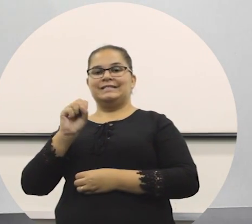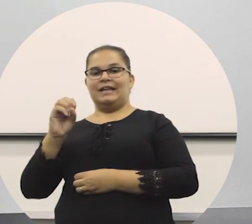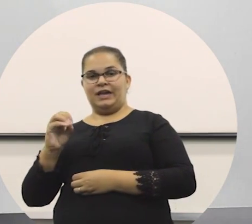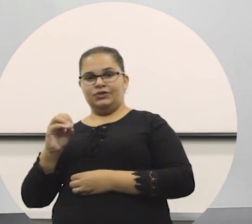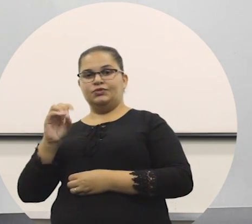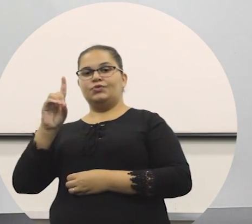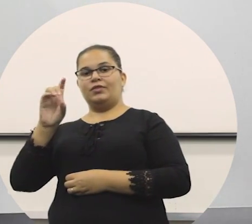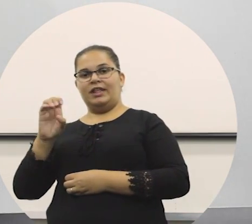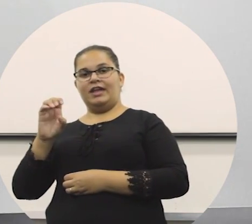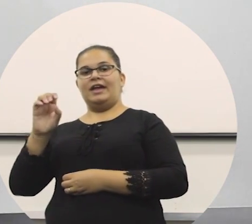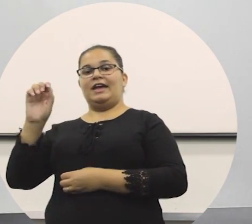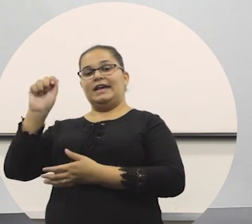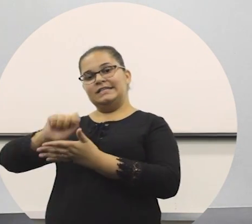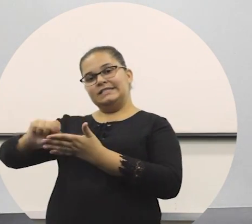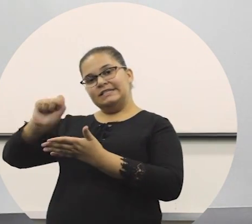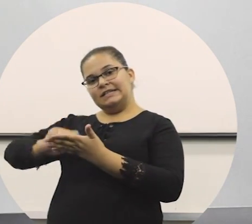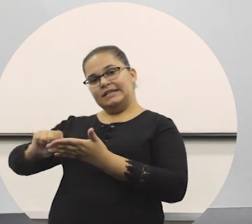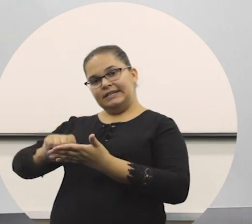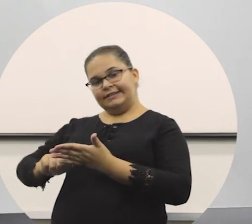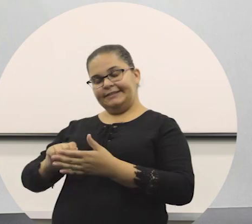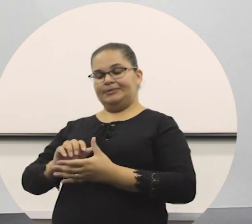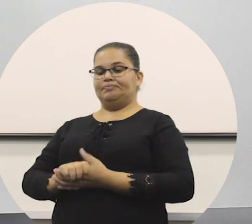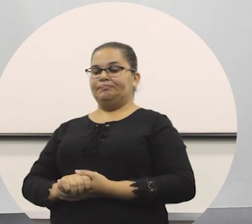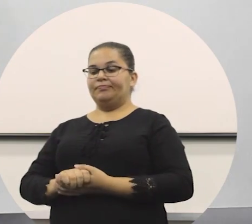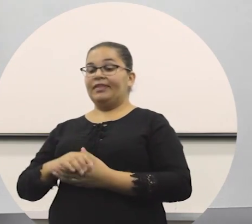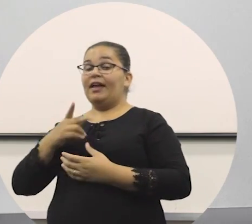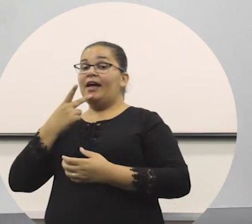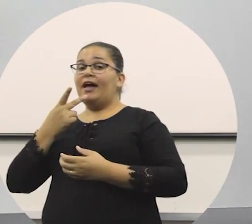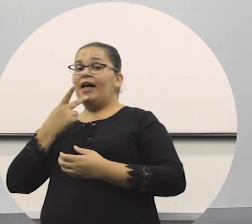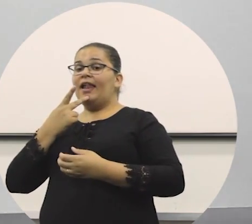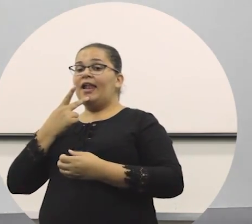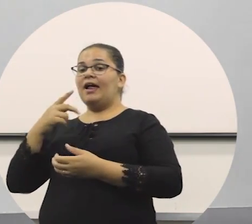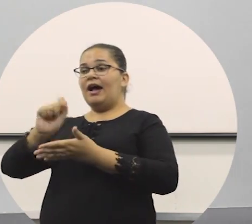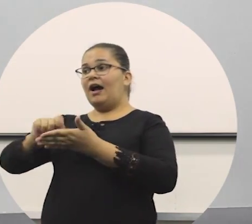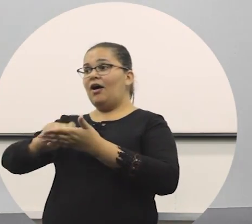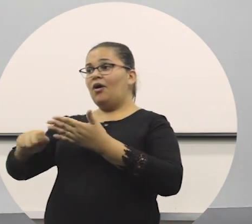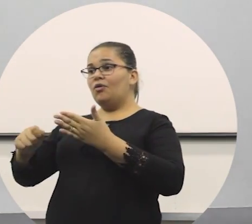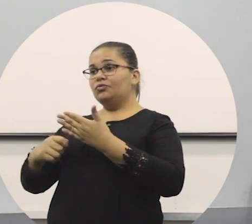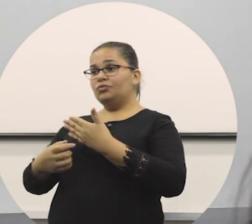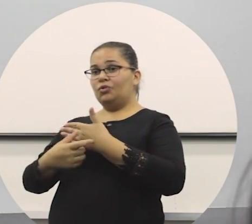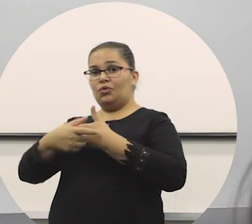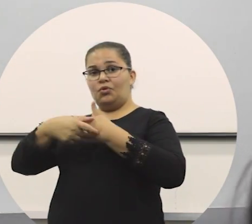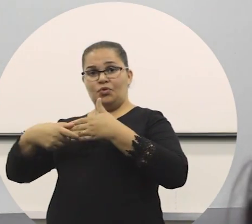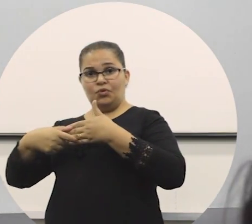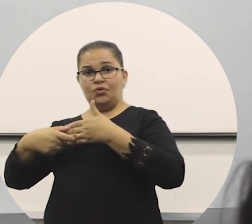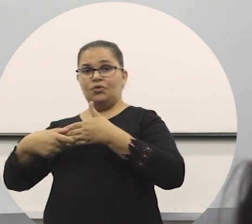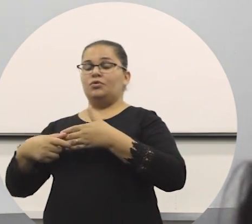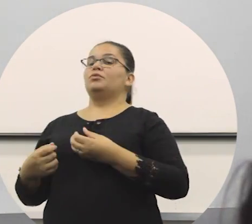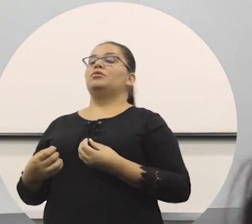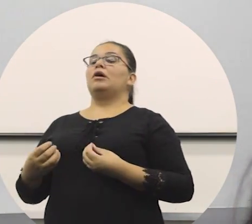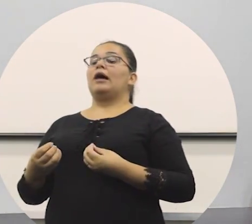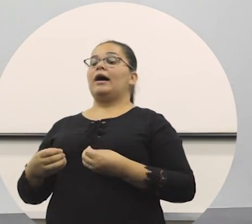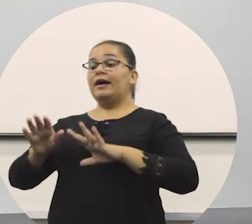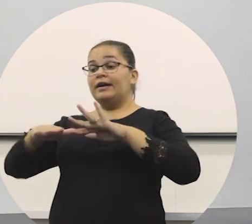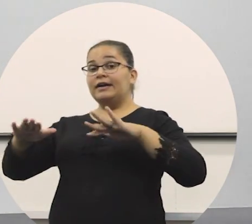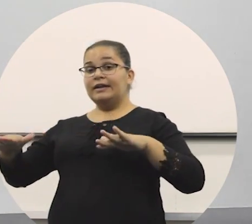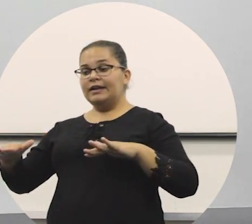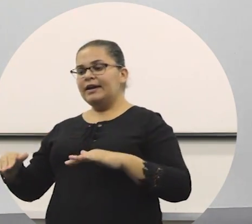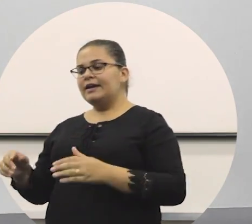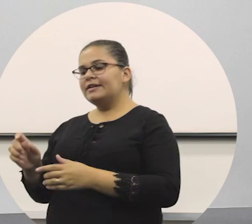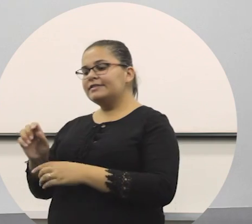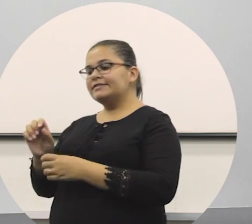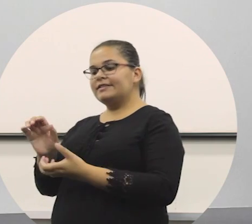de um pesquisador americano, que ele pede para que as crianças em fase inicial de alfabetização